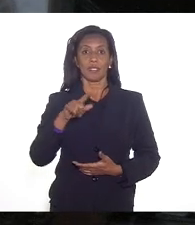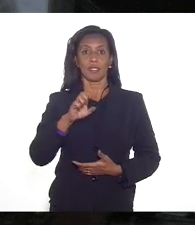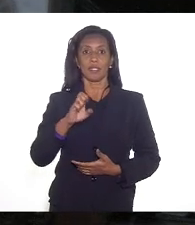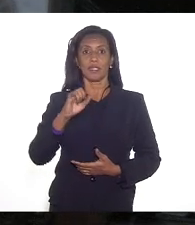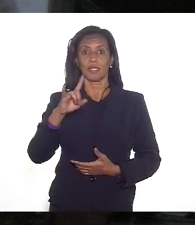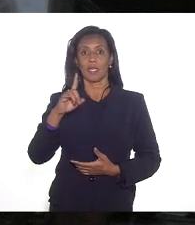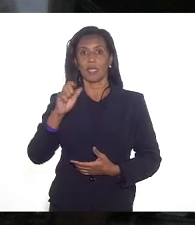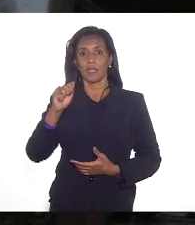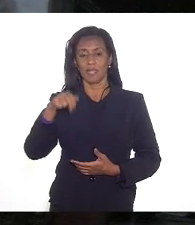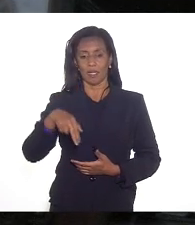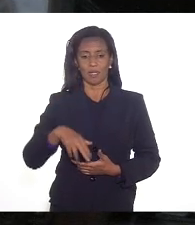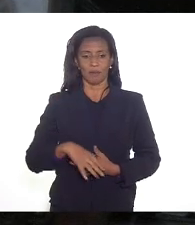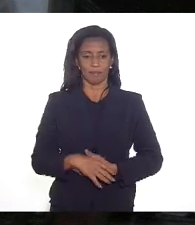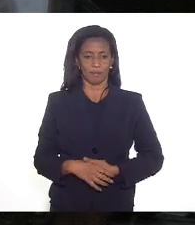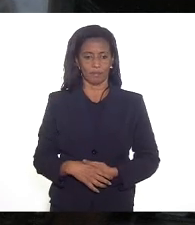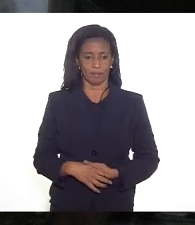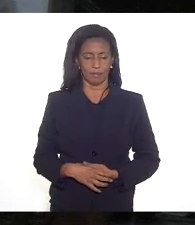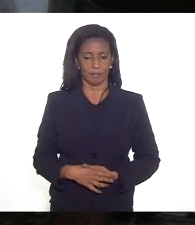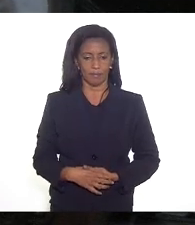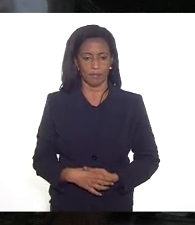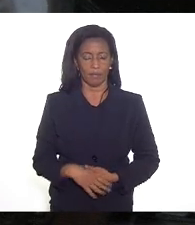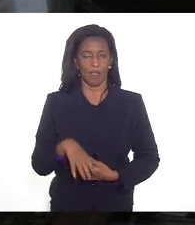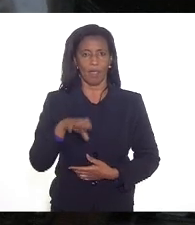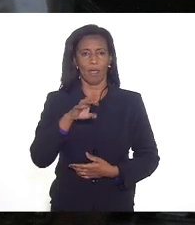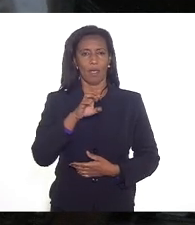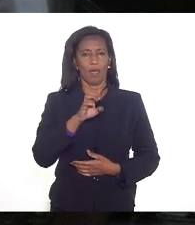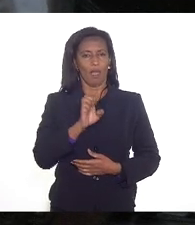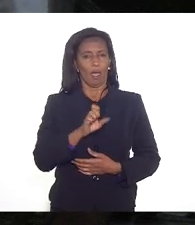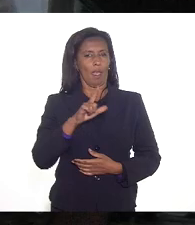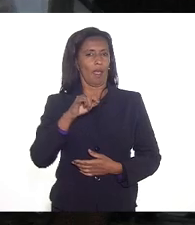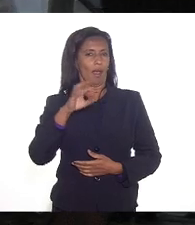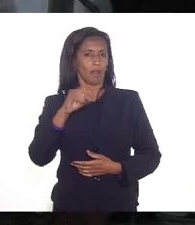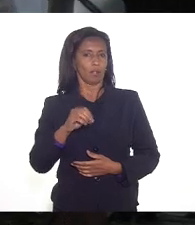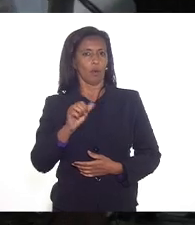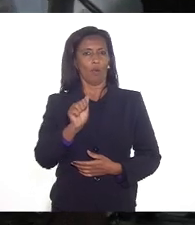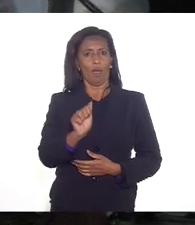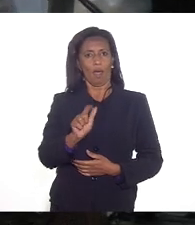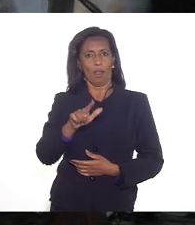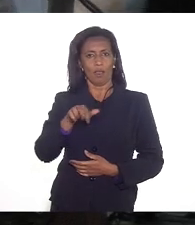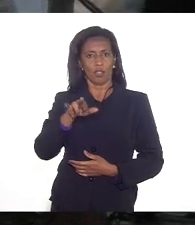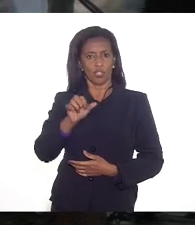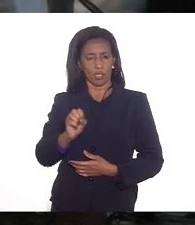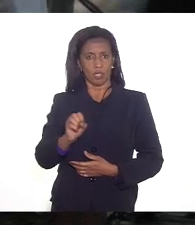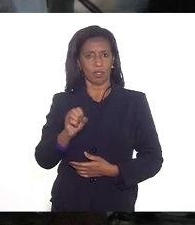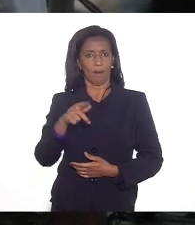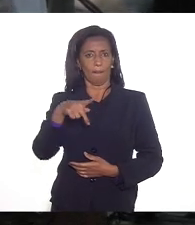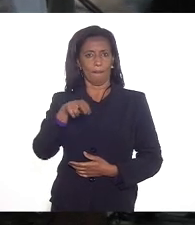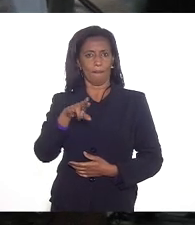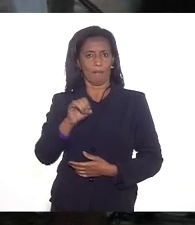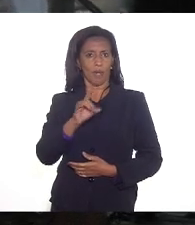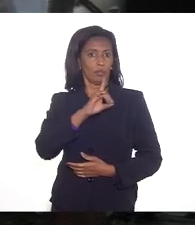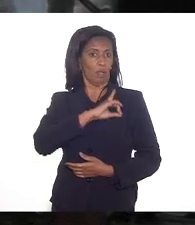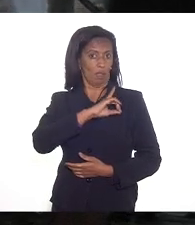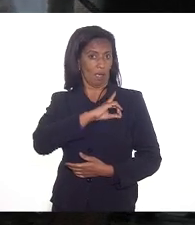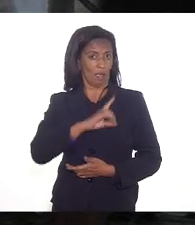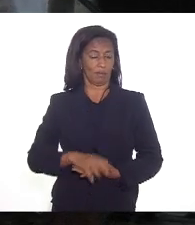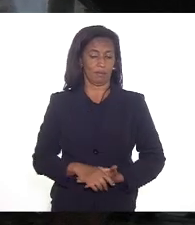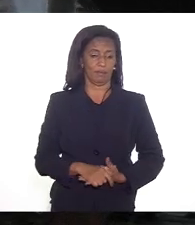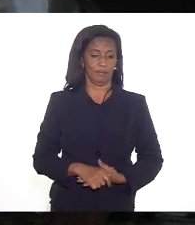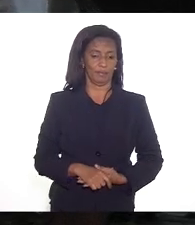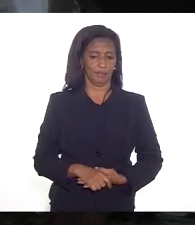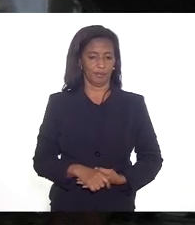só dificuldade Elinton a dizendo que eu não coloco Pedro delegado